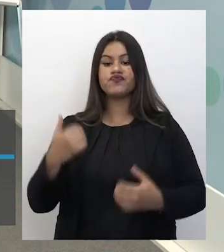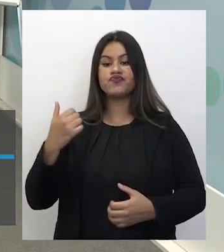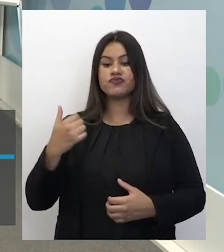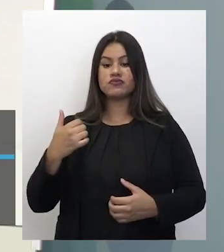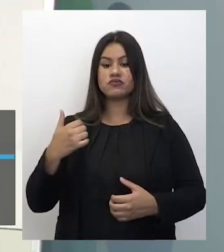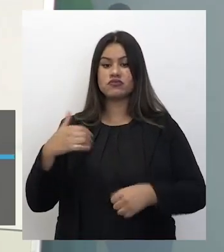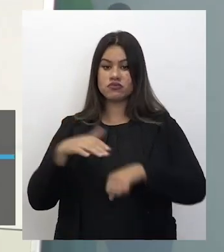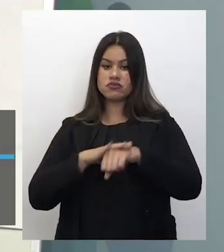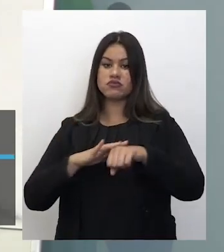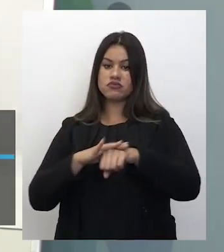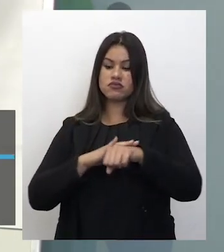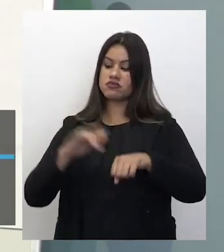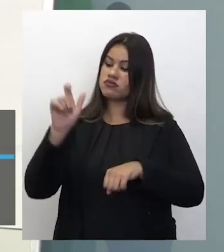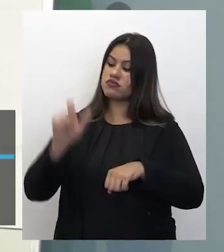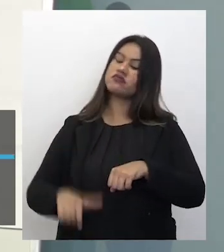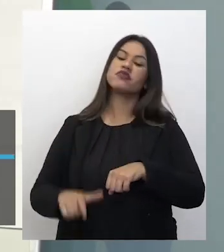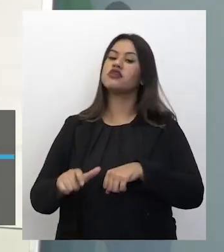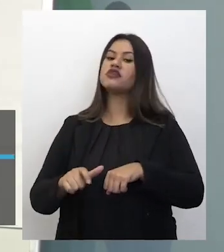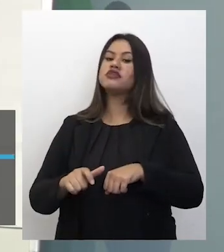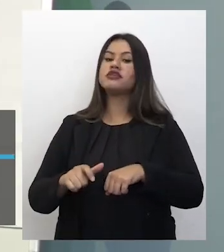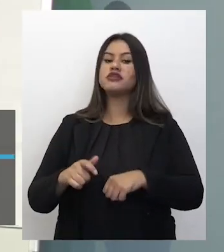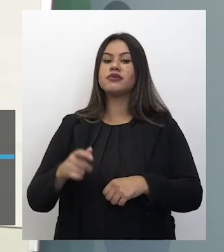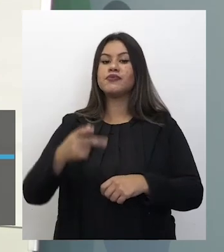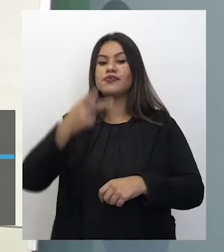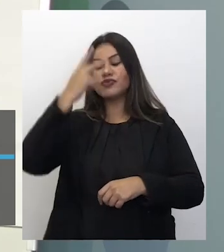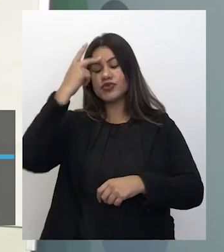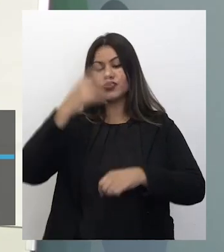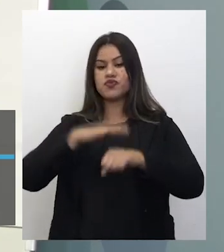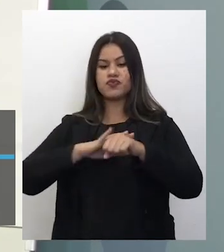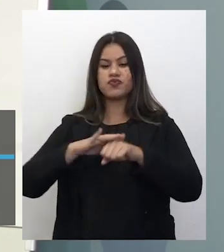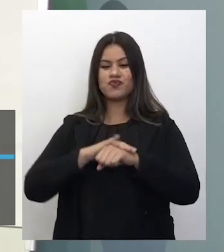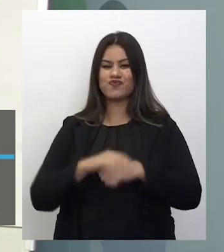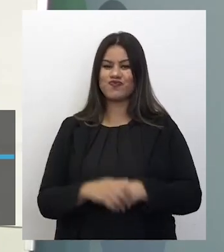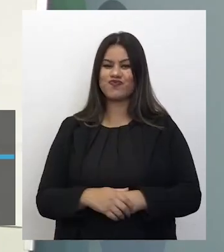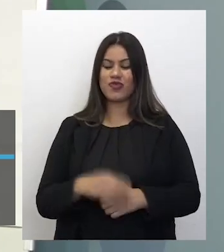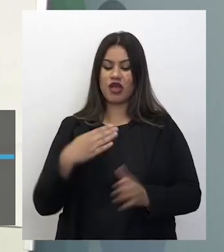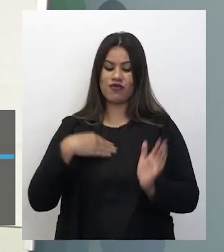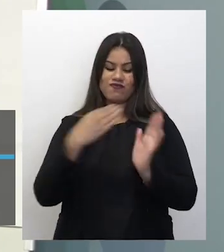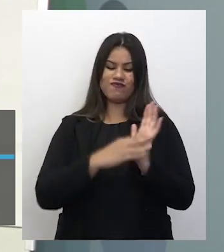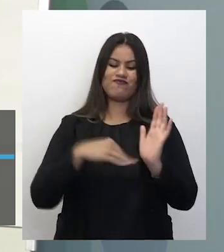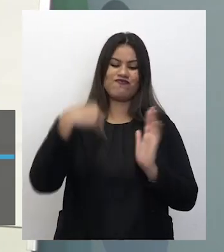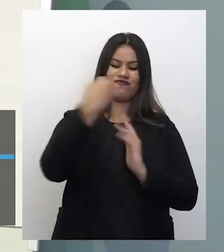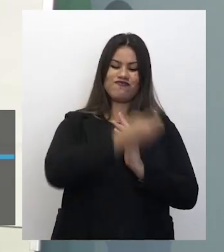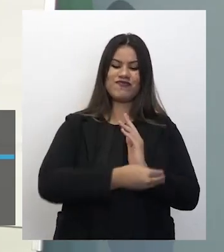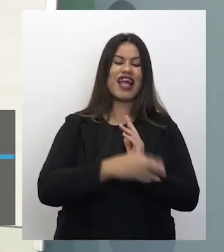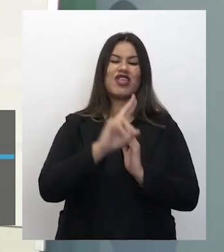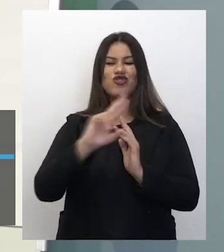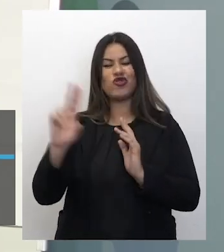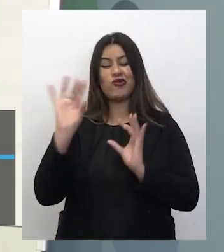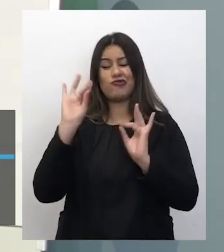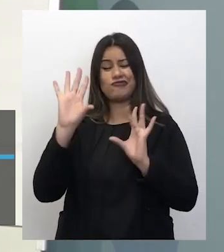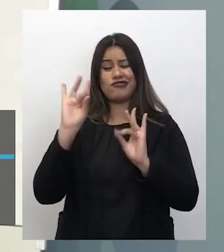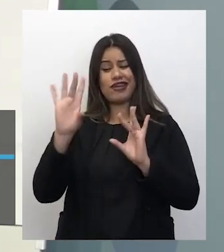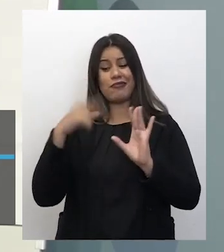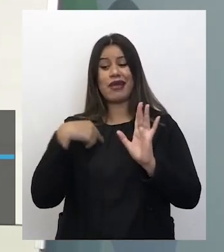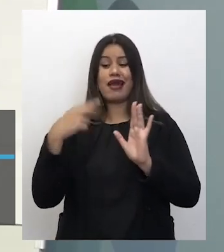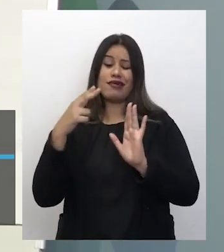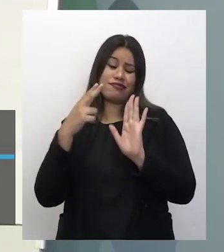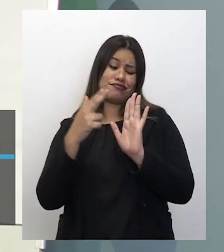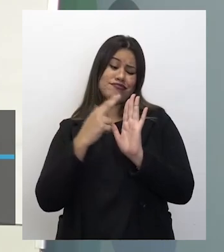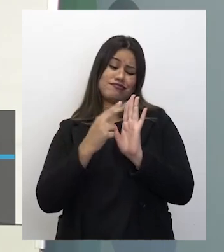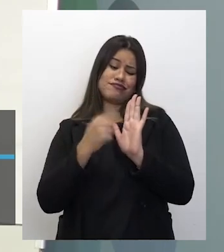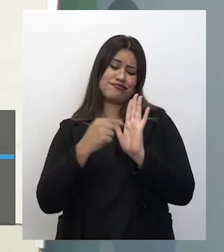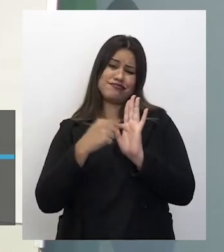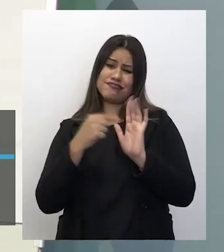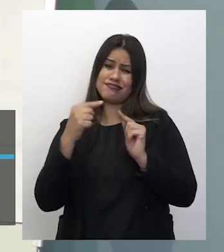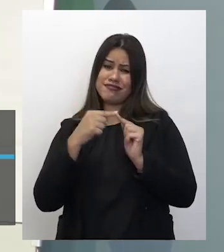virar esse flip chart. Esse negócio tem um nome chique, né? Para mim é um papel grande. Então vamos lá. Ó, se eu falo que uma